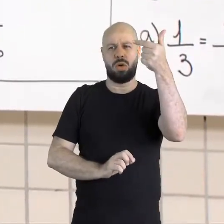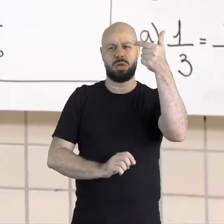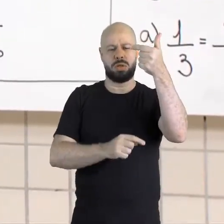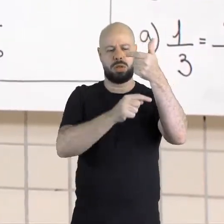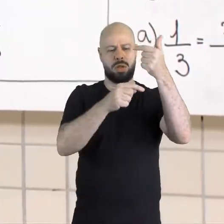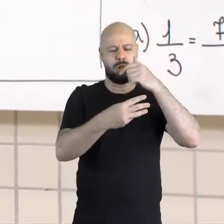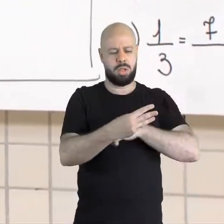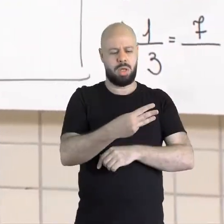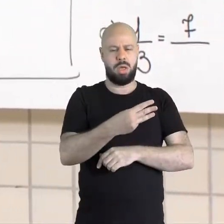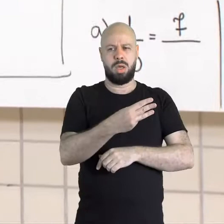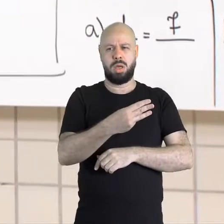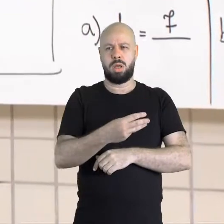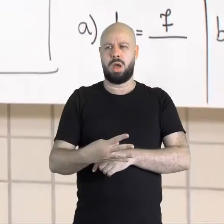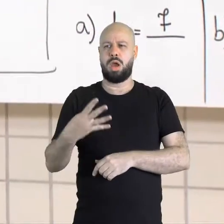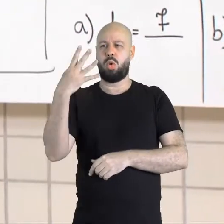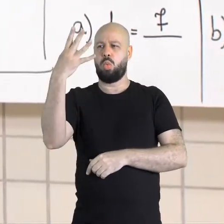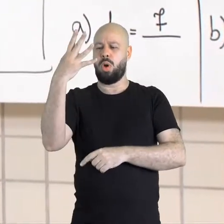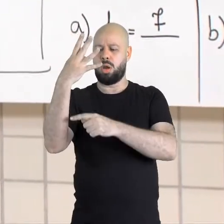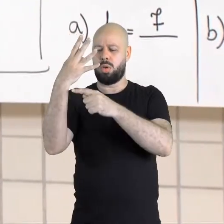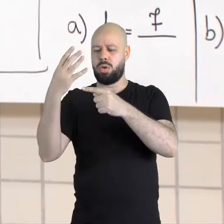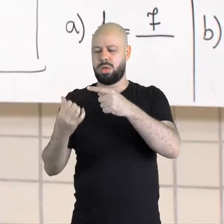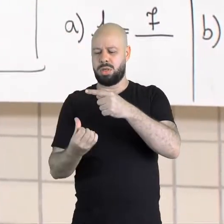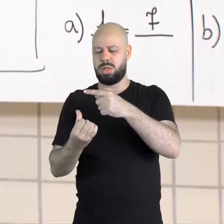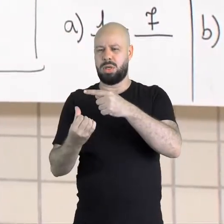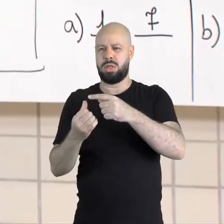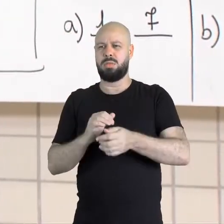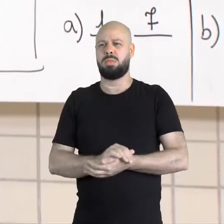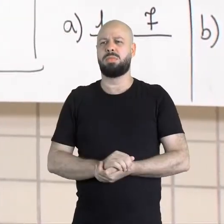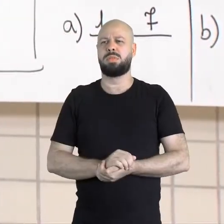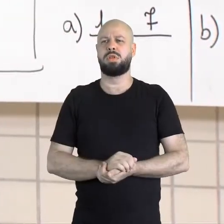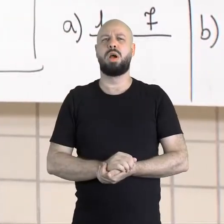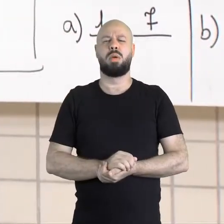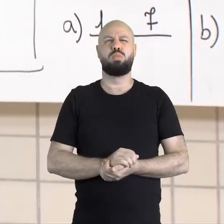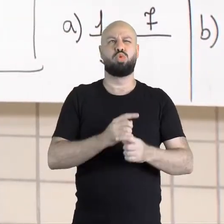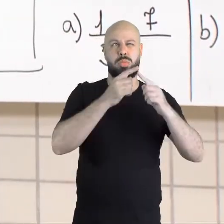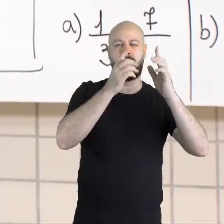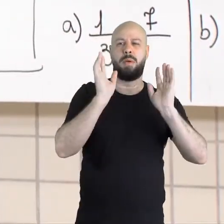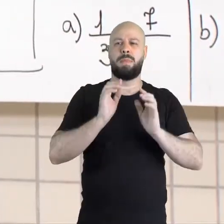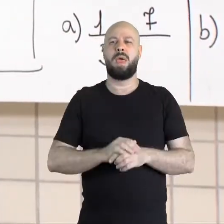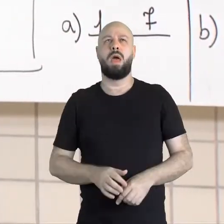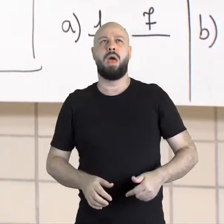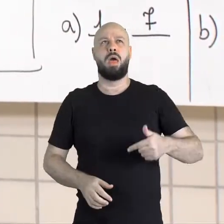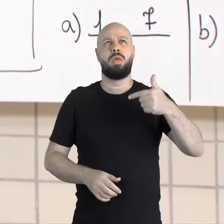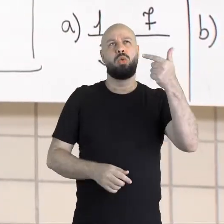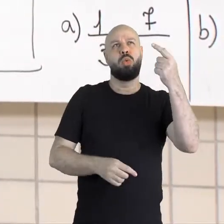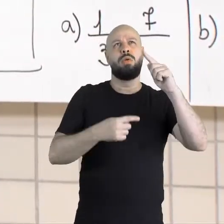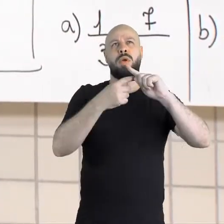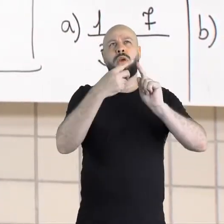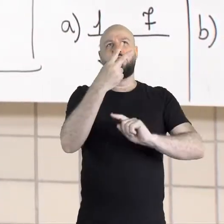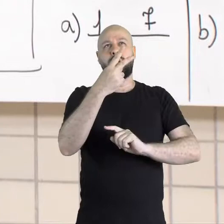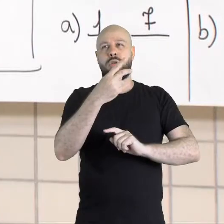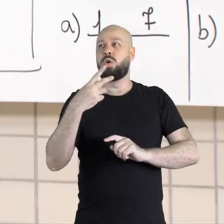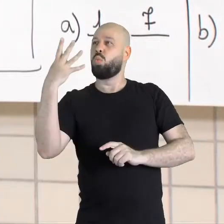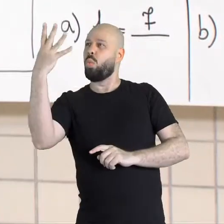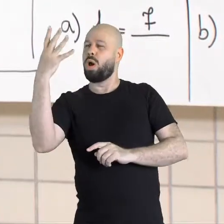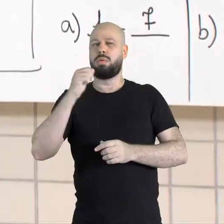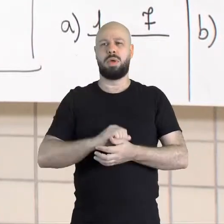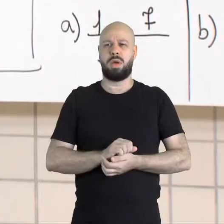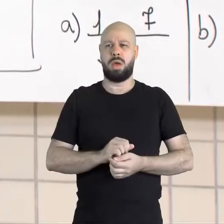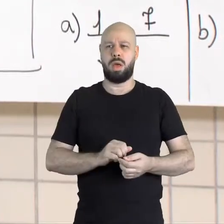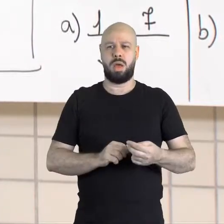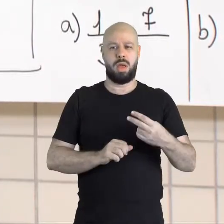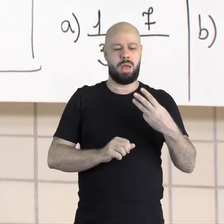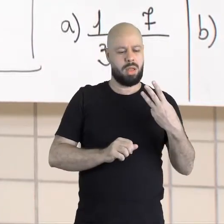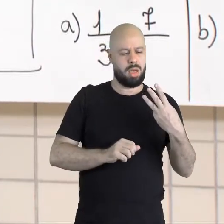2/3 e 4/6. Vou multiplicar. 2 vezes 2, 4. 3 vezes 2,